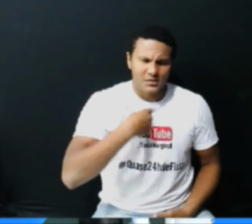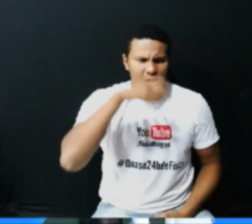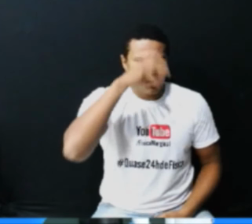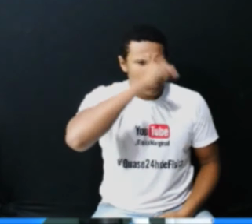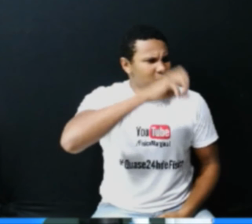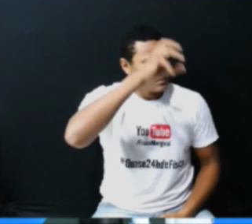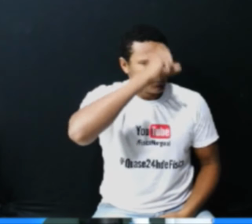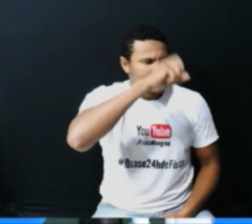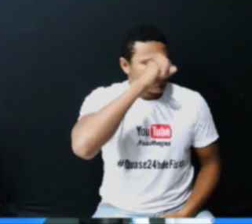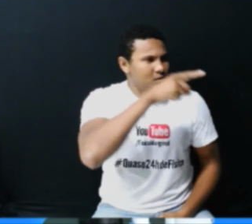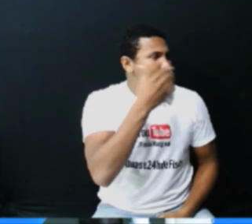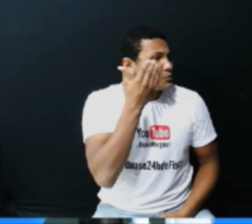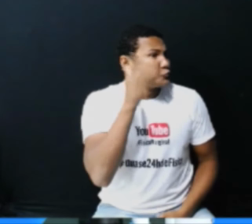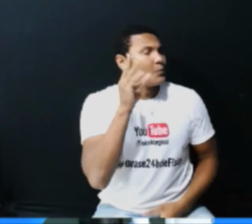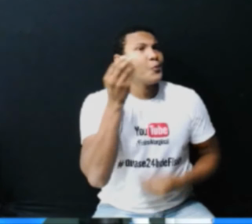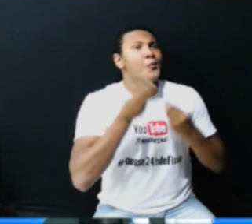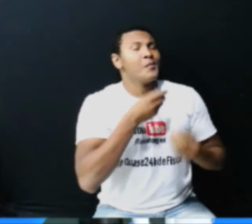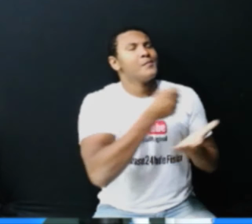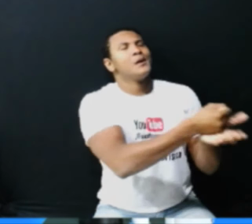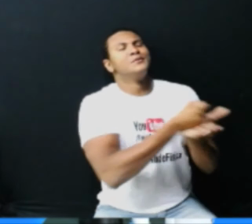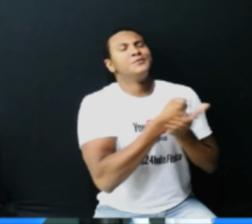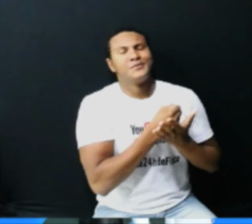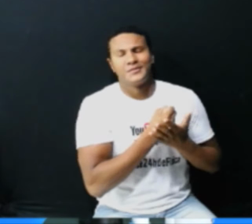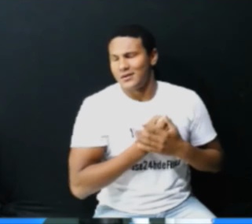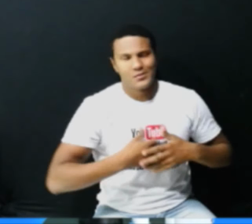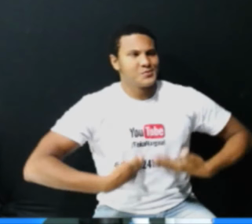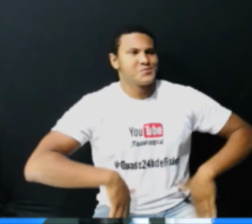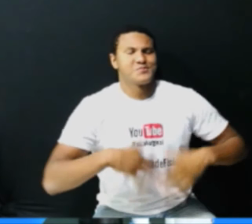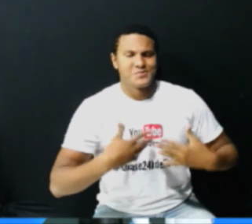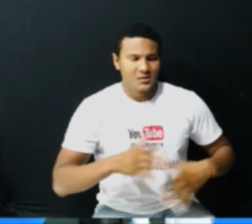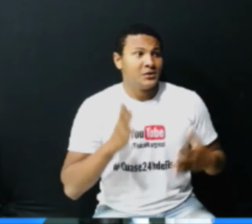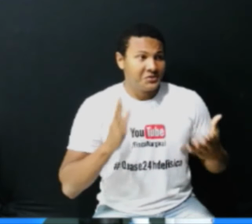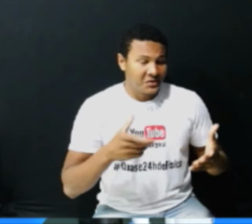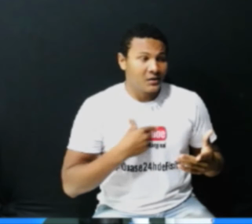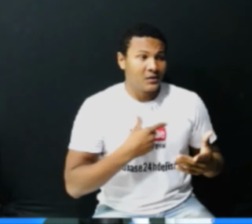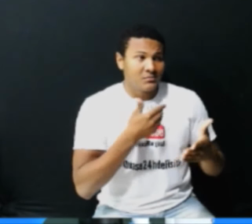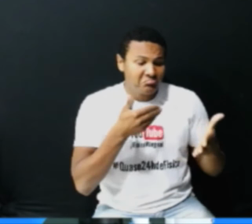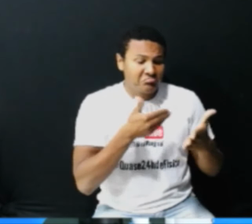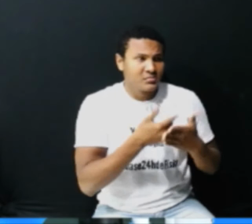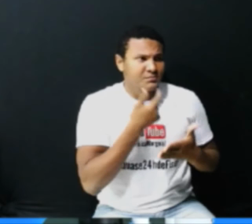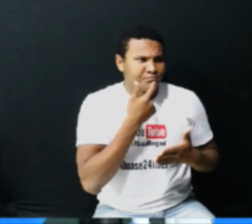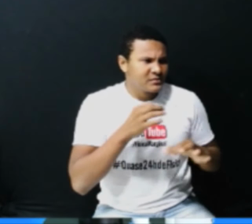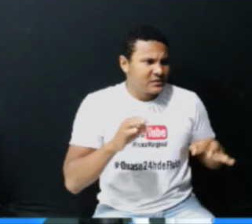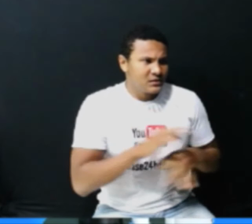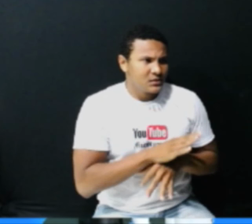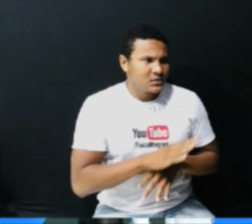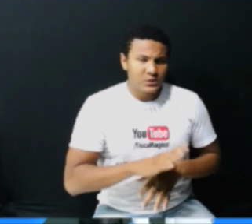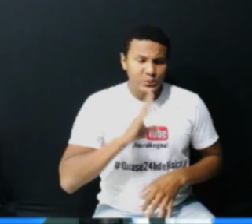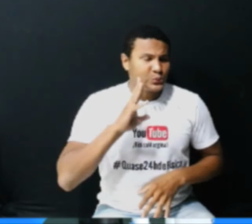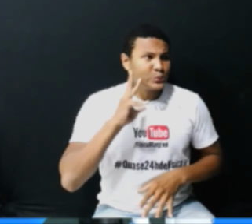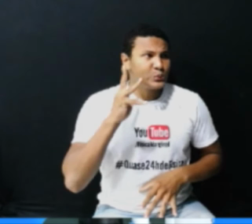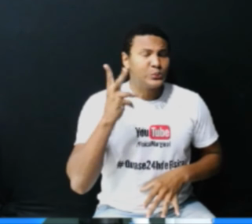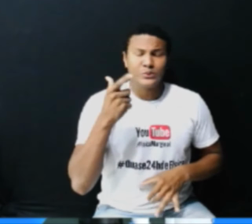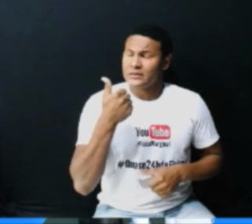tanto que você me ajudou, porque eu já estou na reta final aqui e acho que eu já transformei todos os tipos de energia que eu tinha para